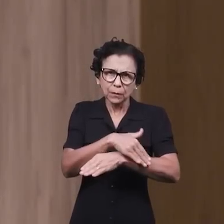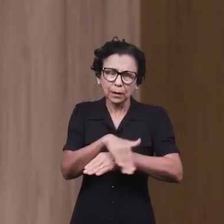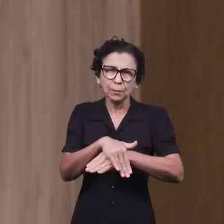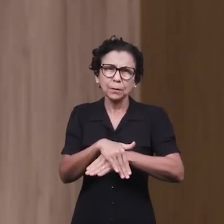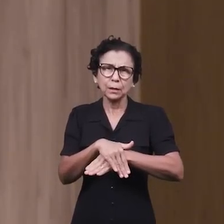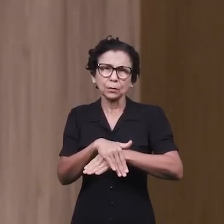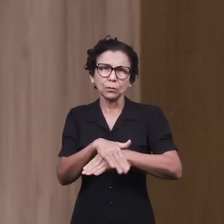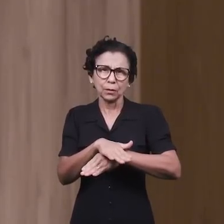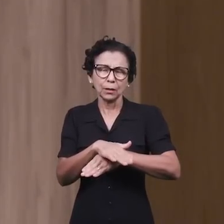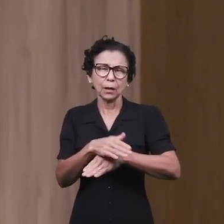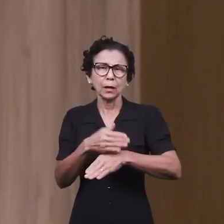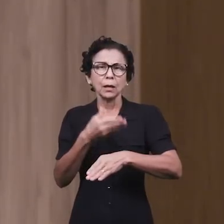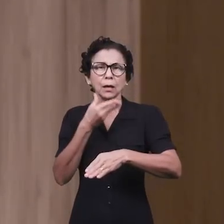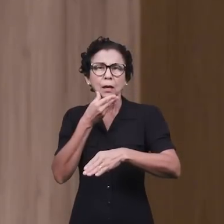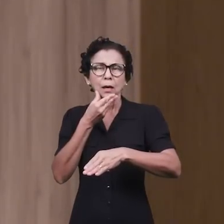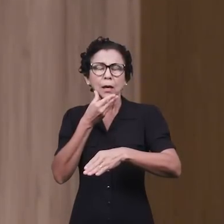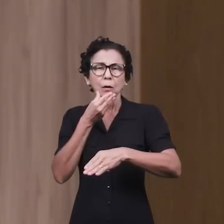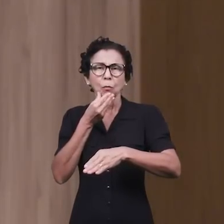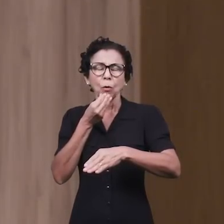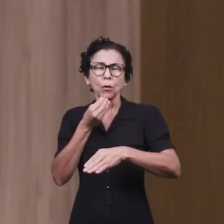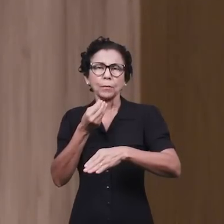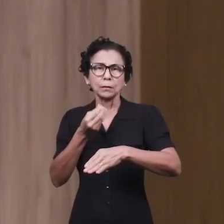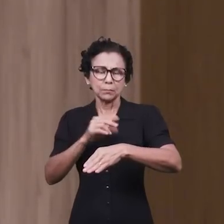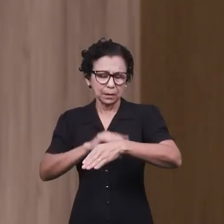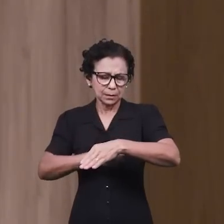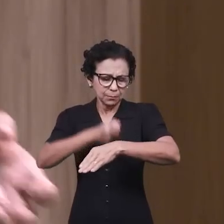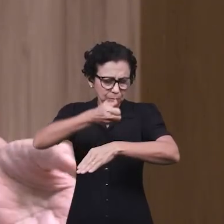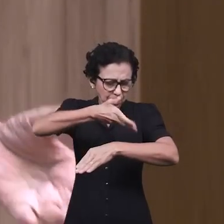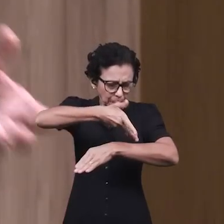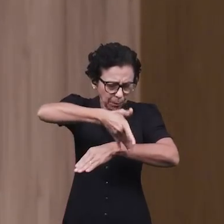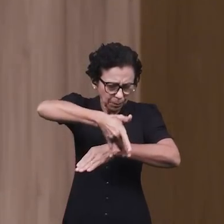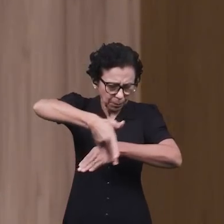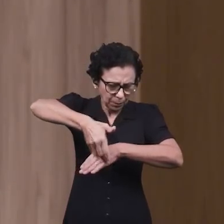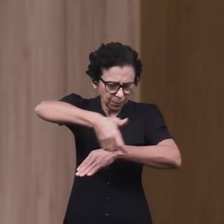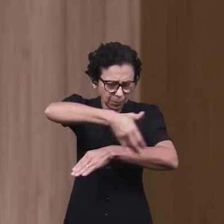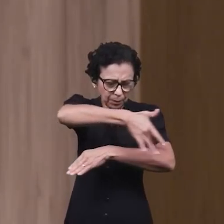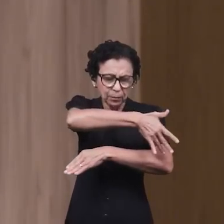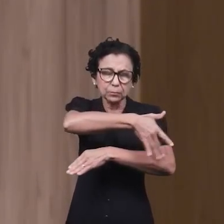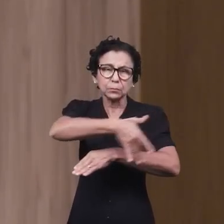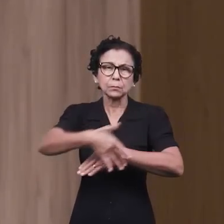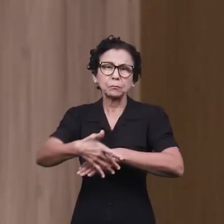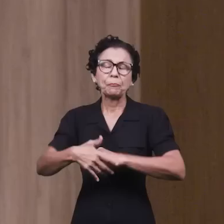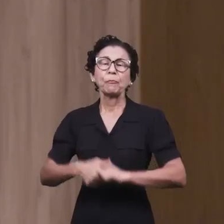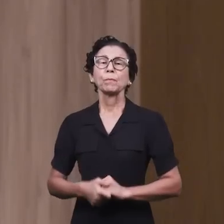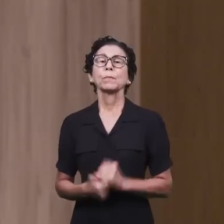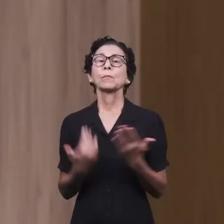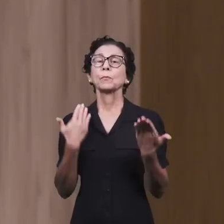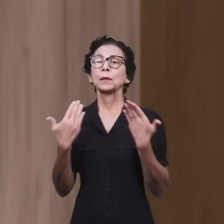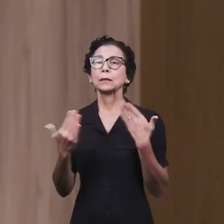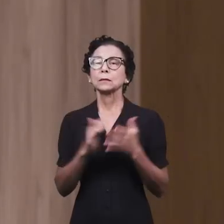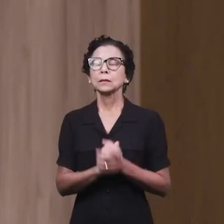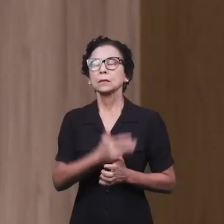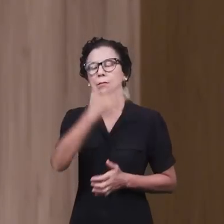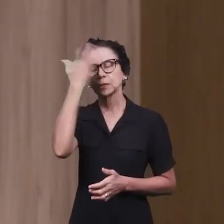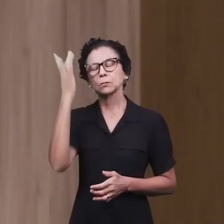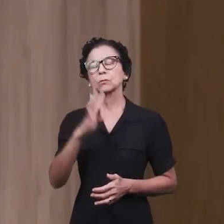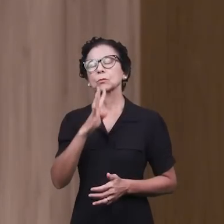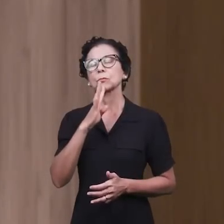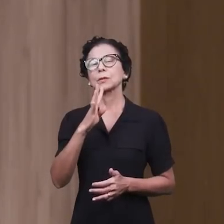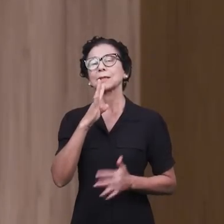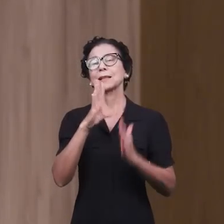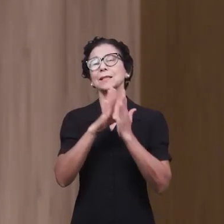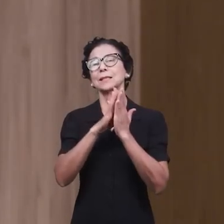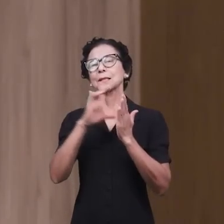caminho. Vamos ver o que se passa. Tem pessoas que conhecem a Bíblia de cor e salteado, mas